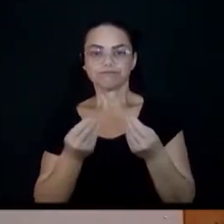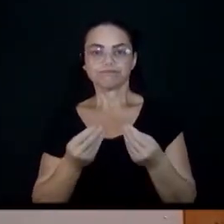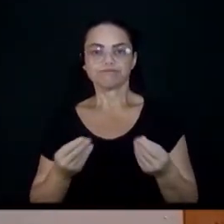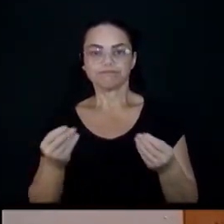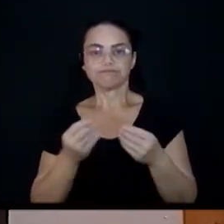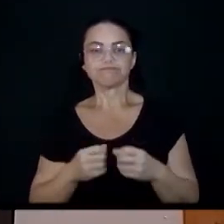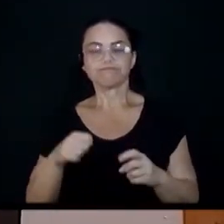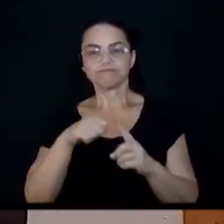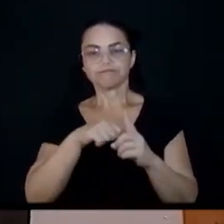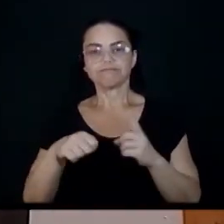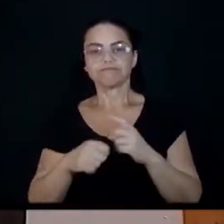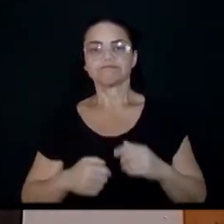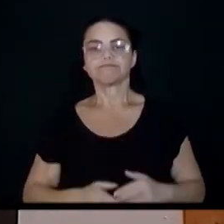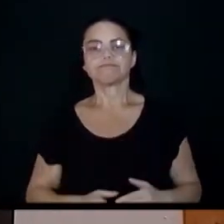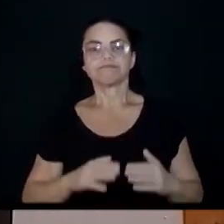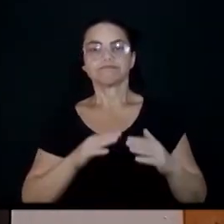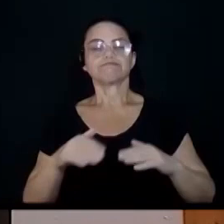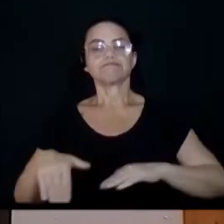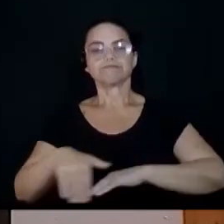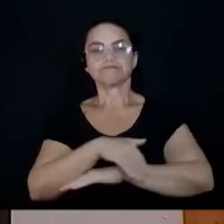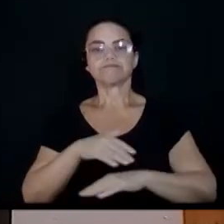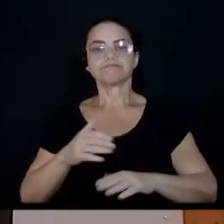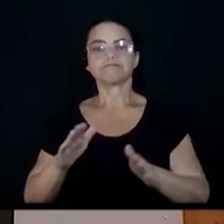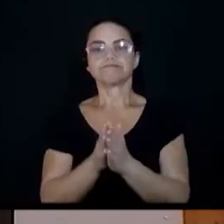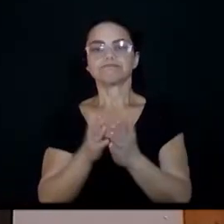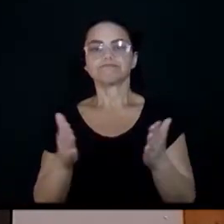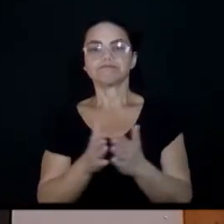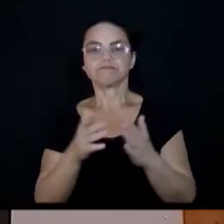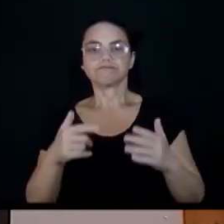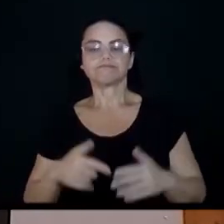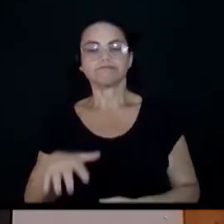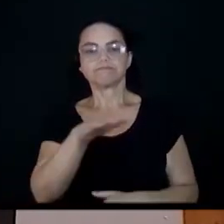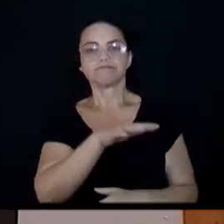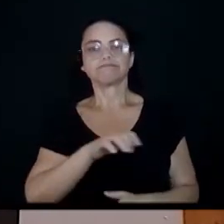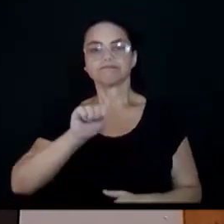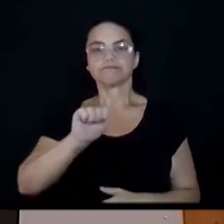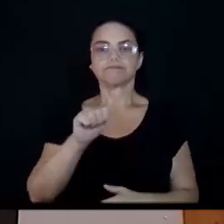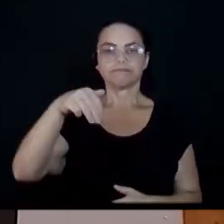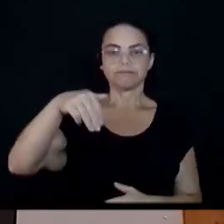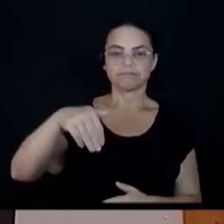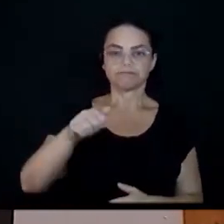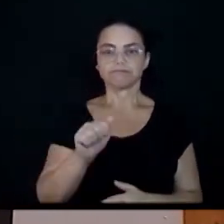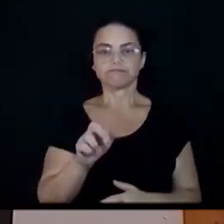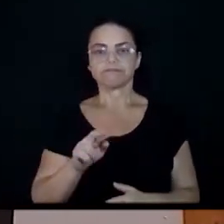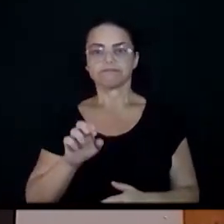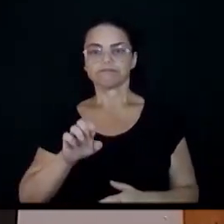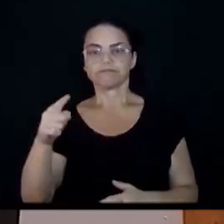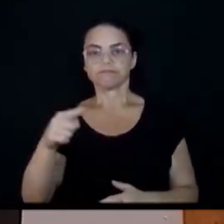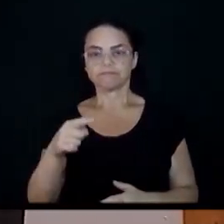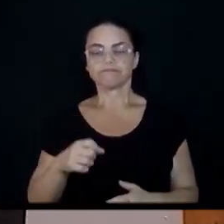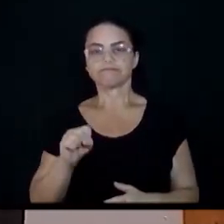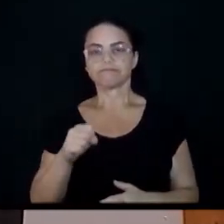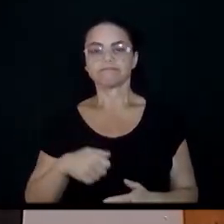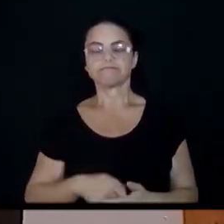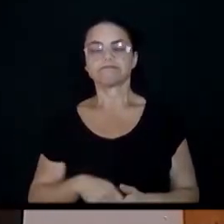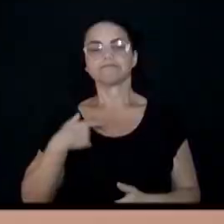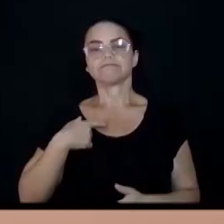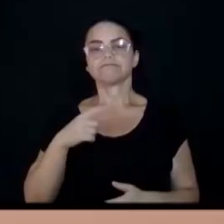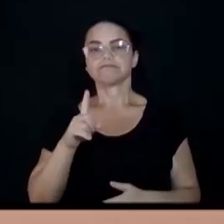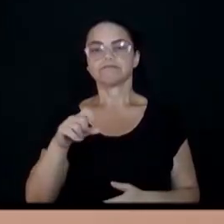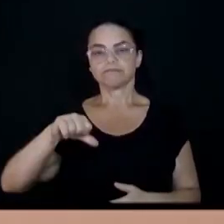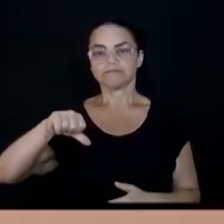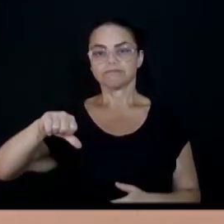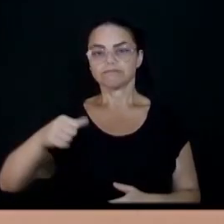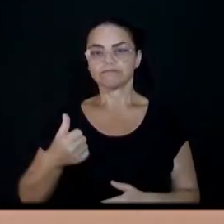de rua. E na época era a região dos Amarais. Então, em 96 começou o trabalho aqui, nessa casa, ela